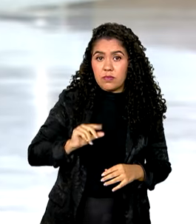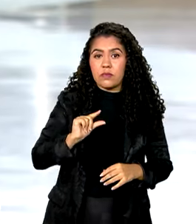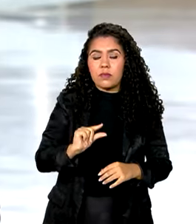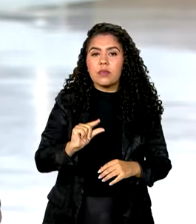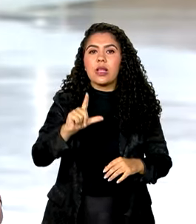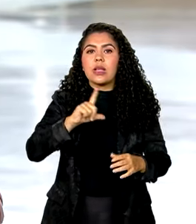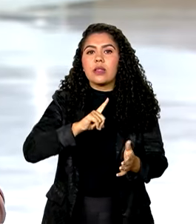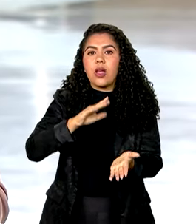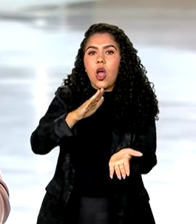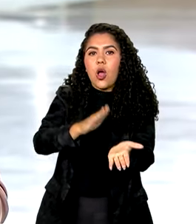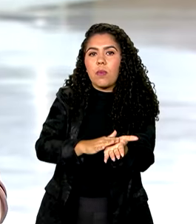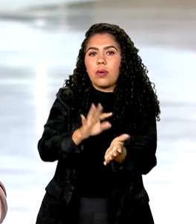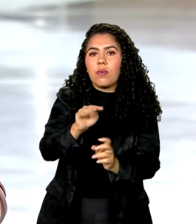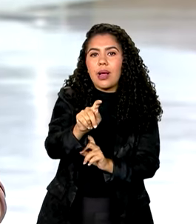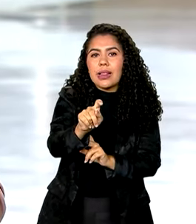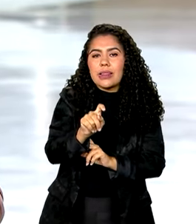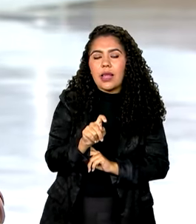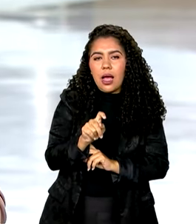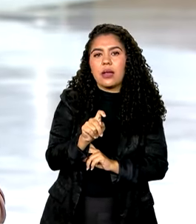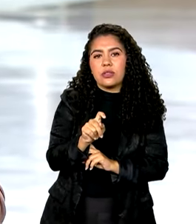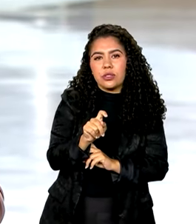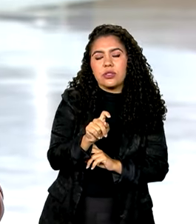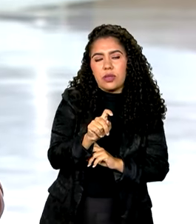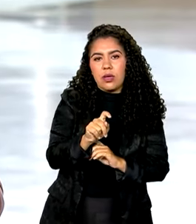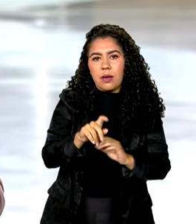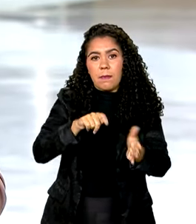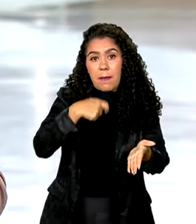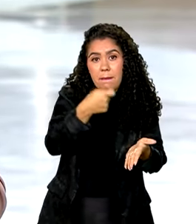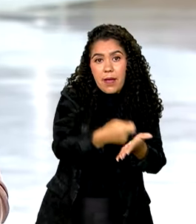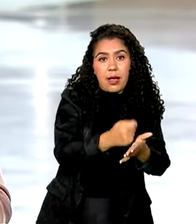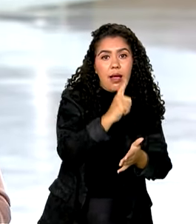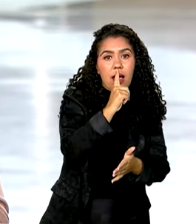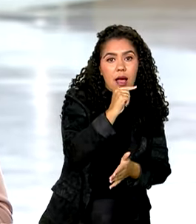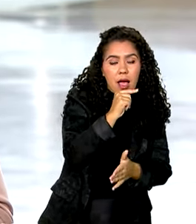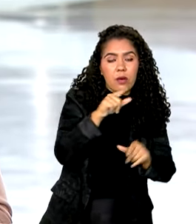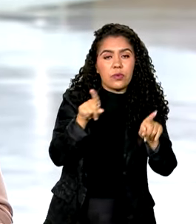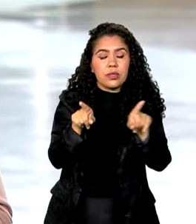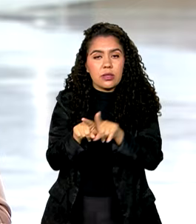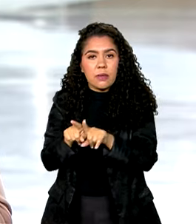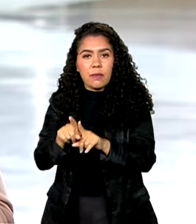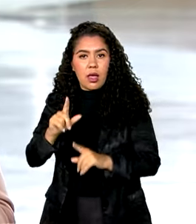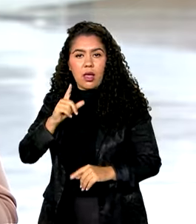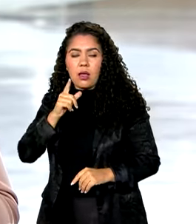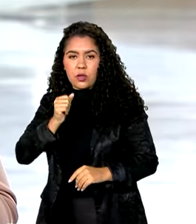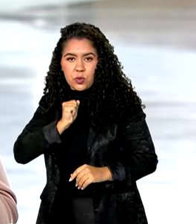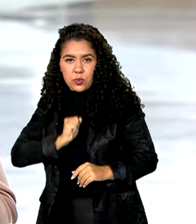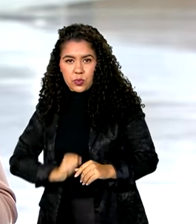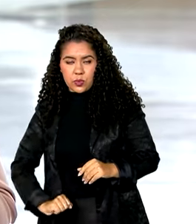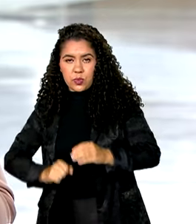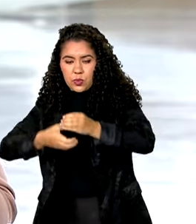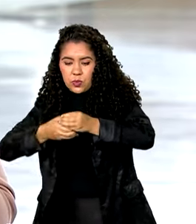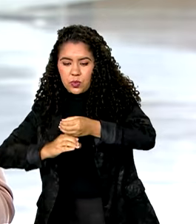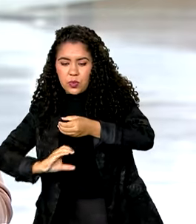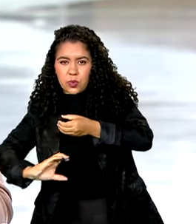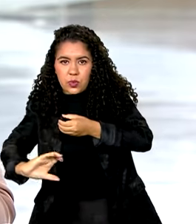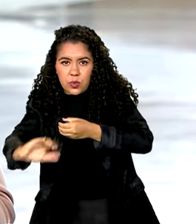uma tarifa especial para o pagamento de água e esgoto. Essa lei que institui essa tarifa social,